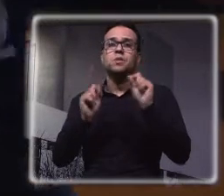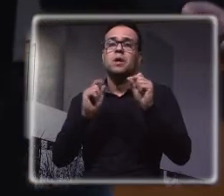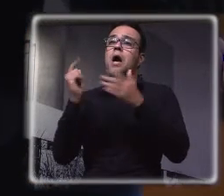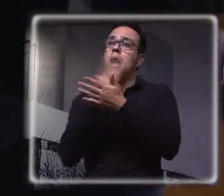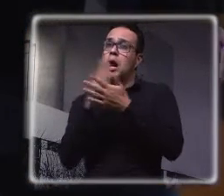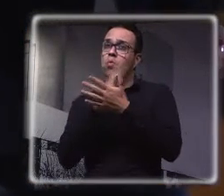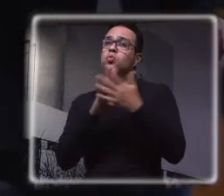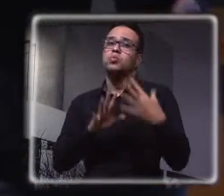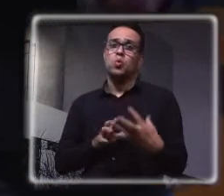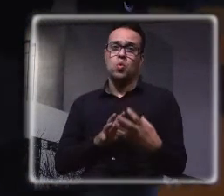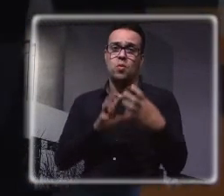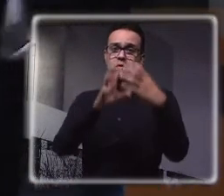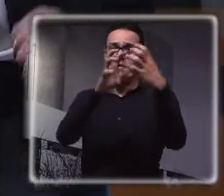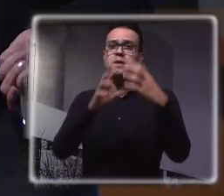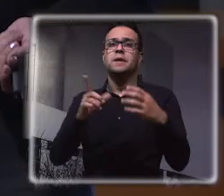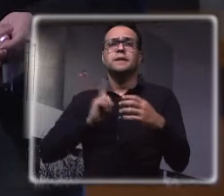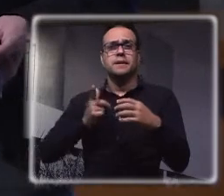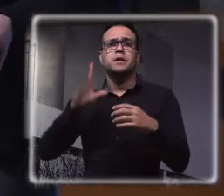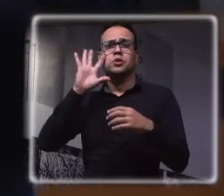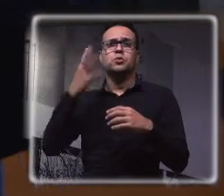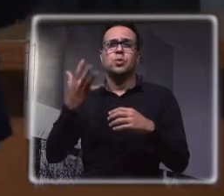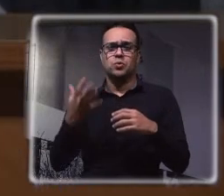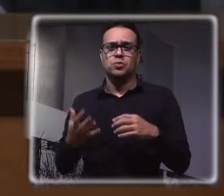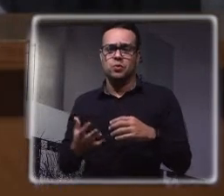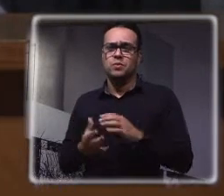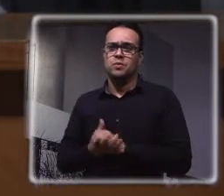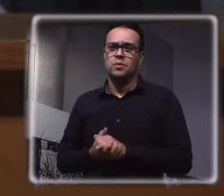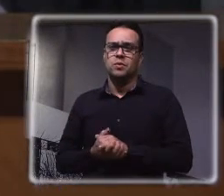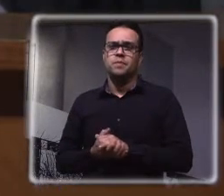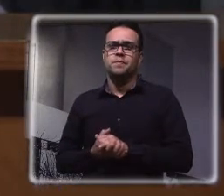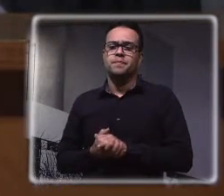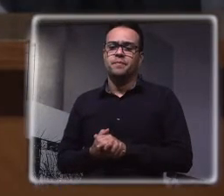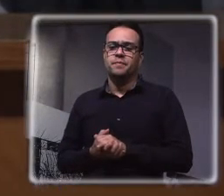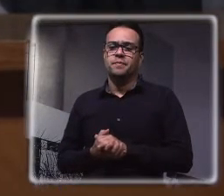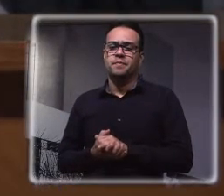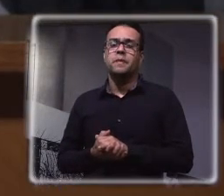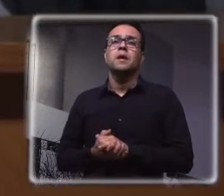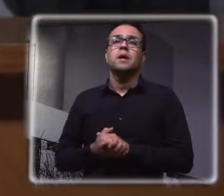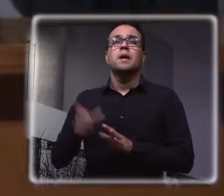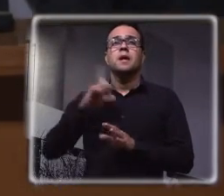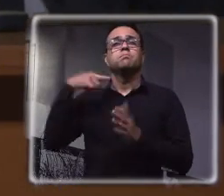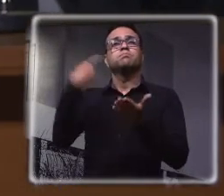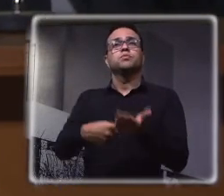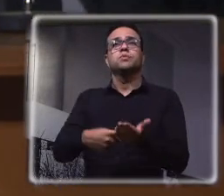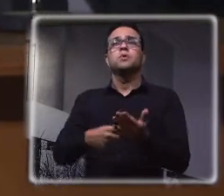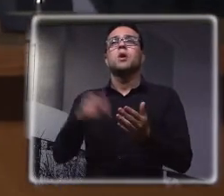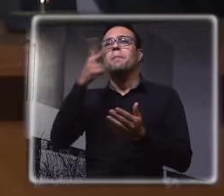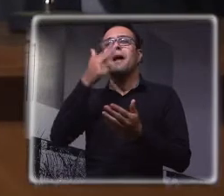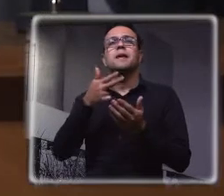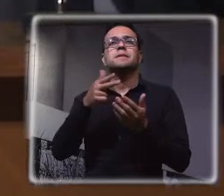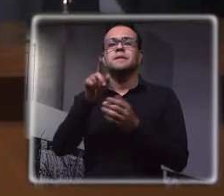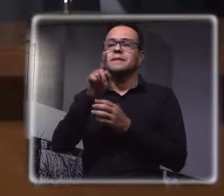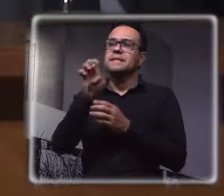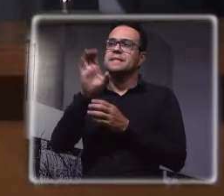alguns conflitos, existem soluções adequadas. E eu me apeguei muito ao princípio que eu intitulei de princípio Zeca Pagodinho,